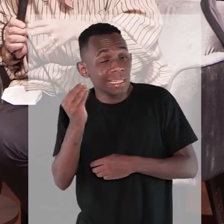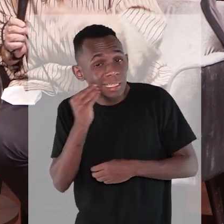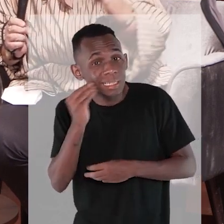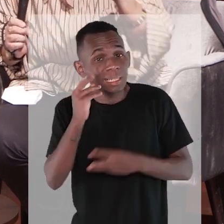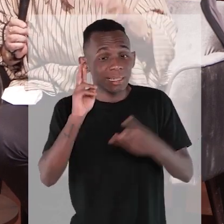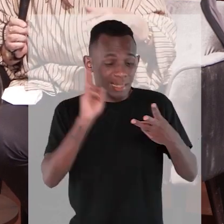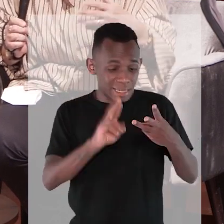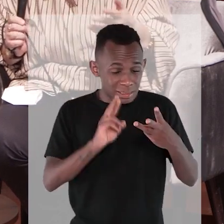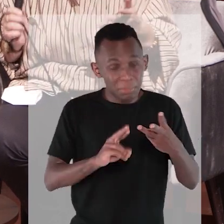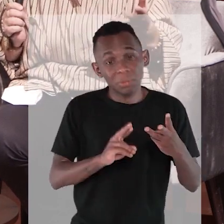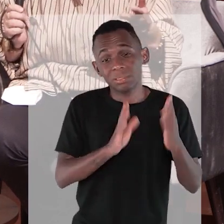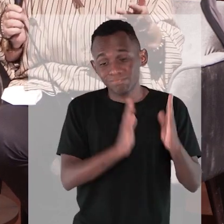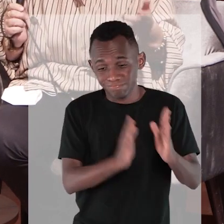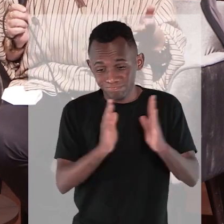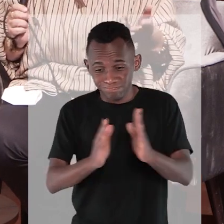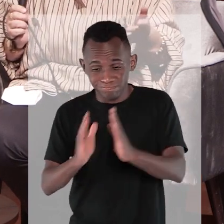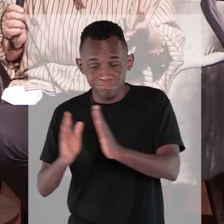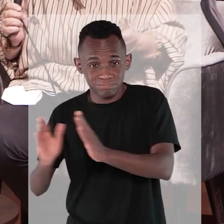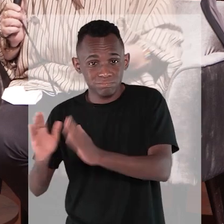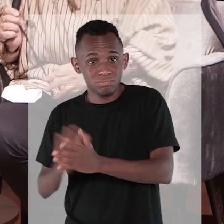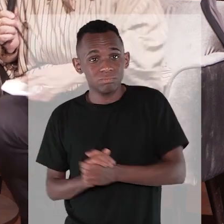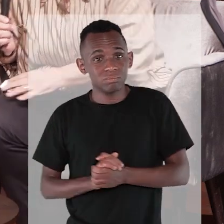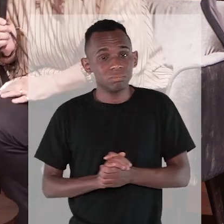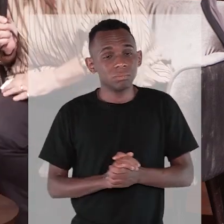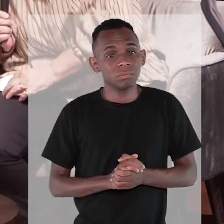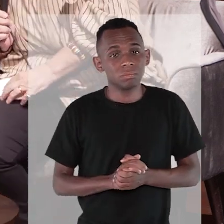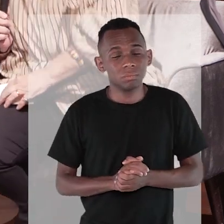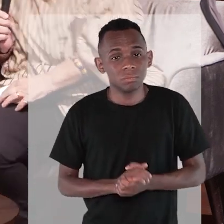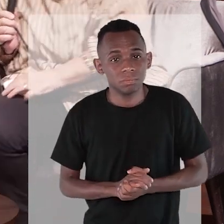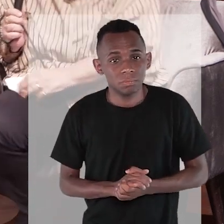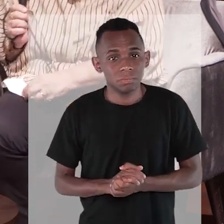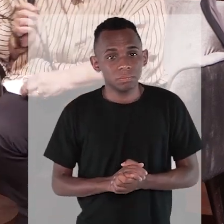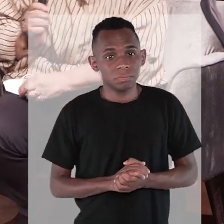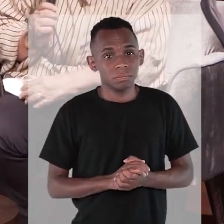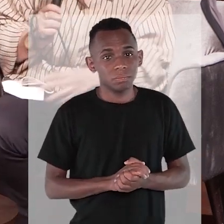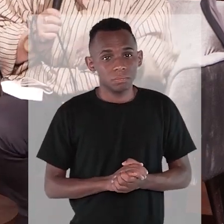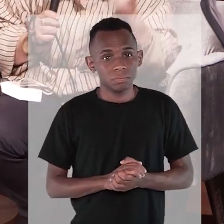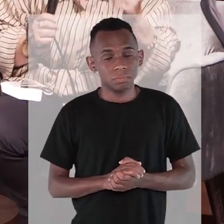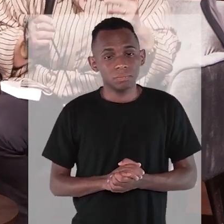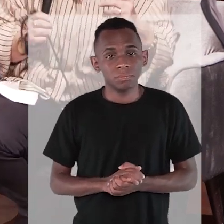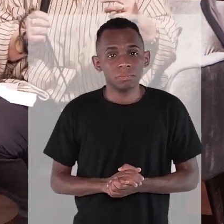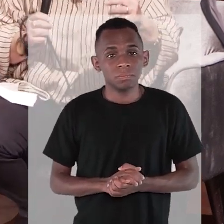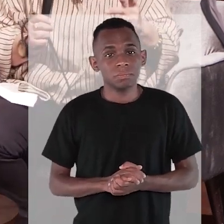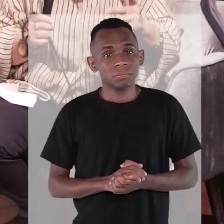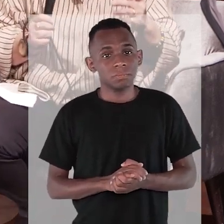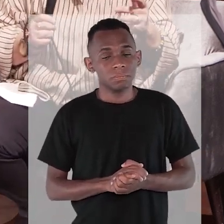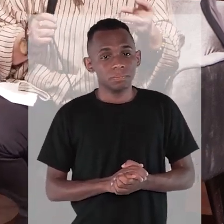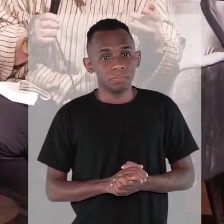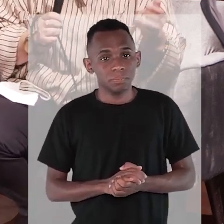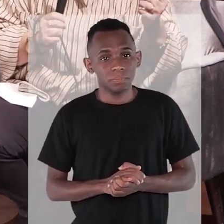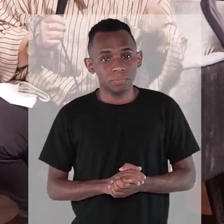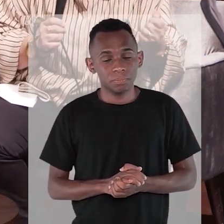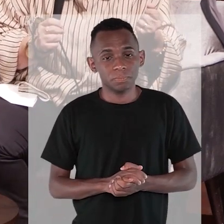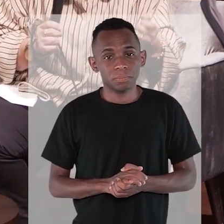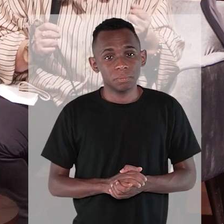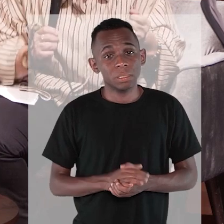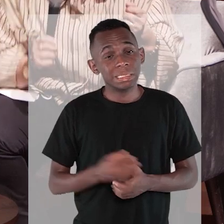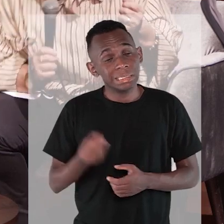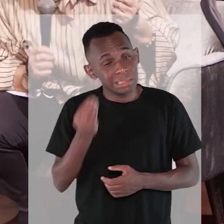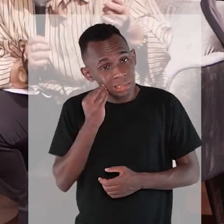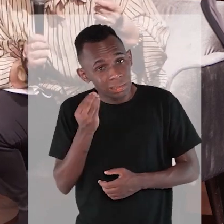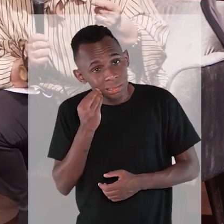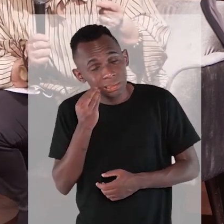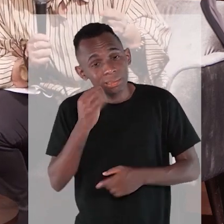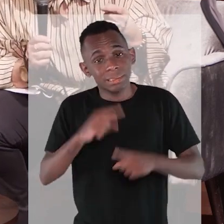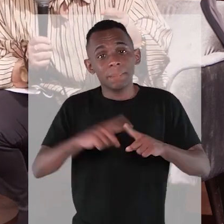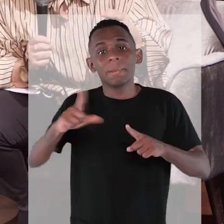em parte. Eu respondi em parte, assim, bem arrogante, né? Eu tentei. Mas tem uma coisa